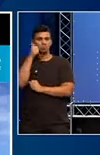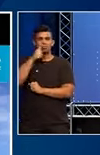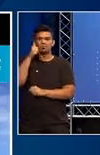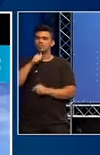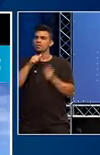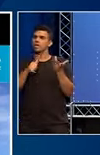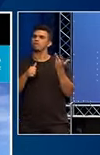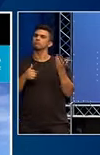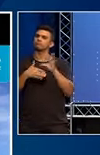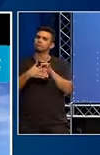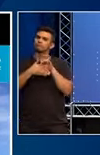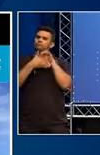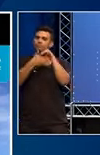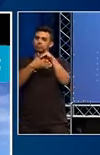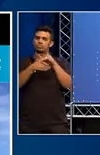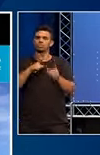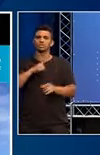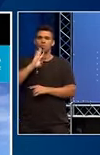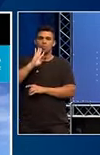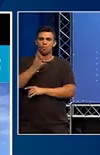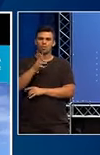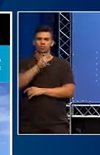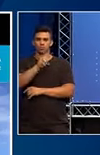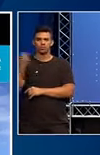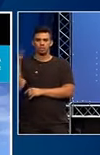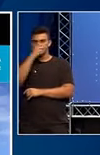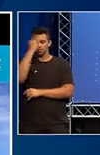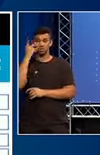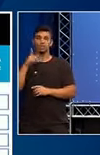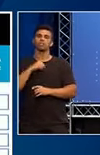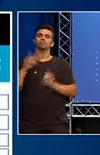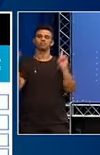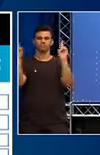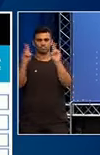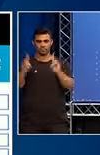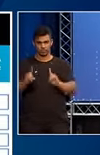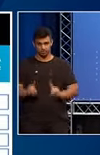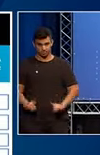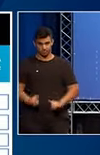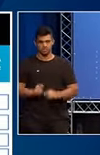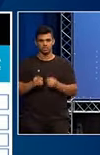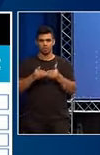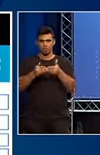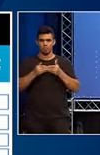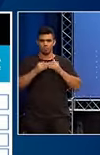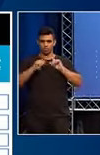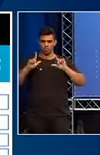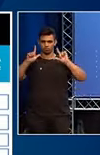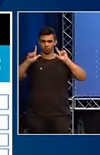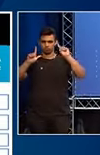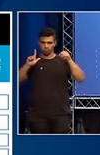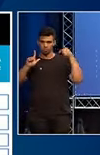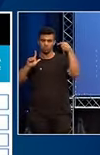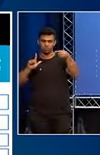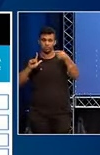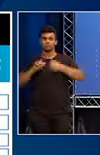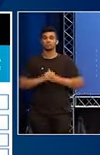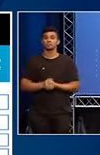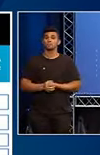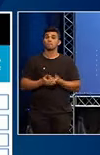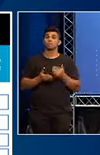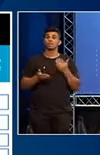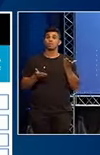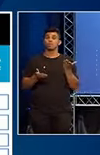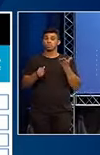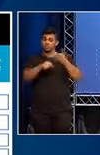tem 4.500 pessoas com deficiência. Pode passar, por favor? Não vou entrar nesse detalhe, mas quando a gente